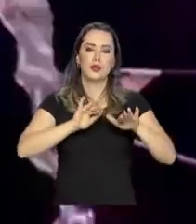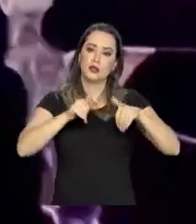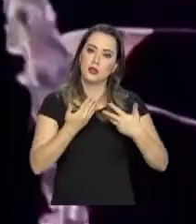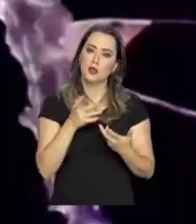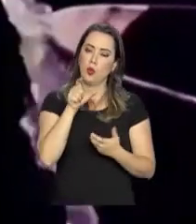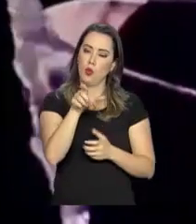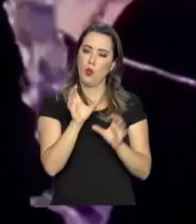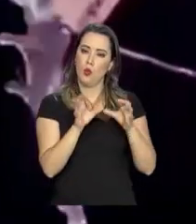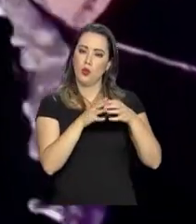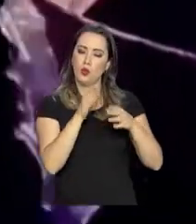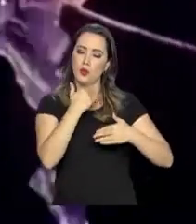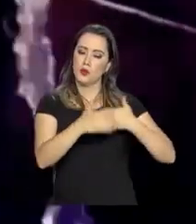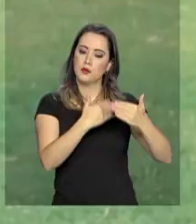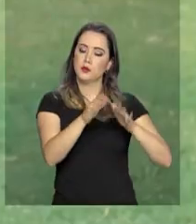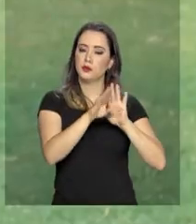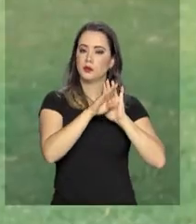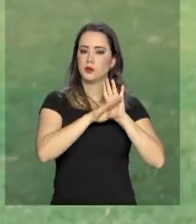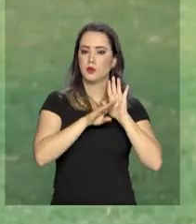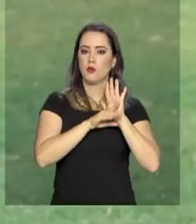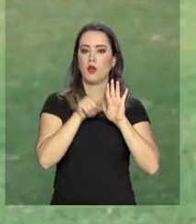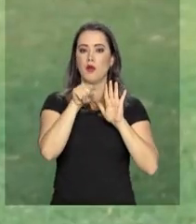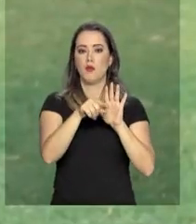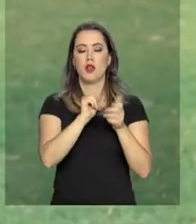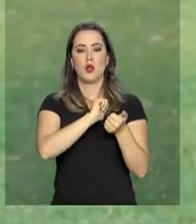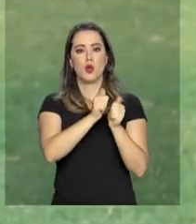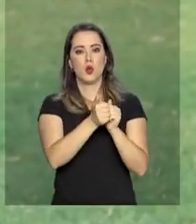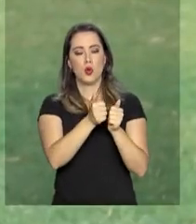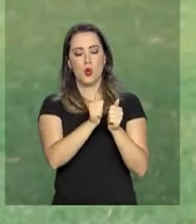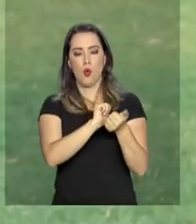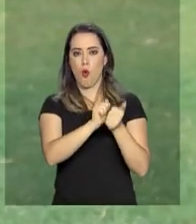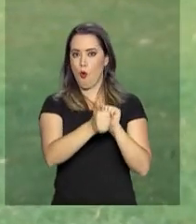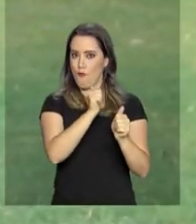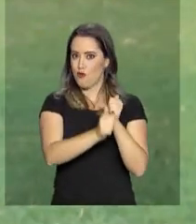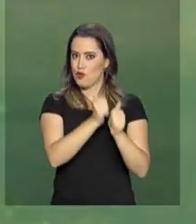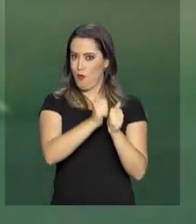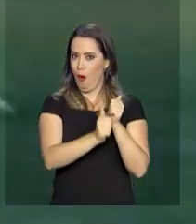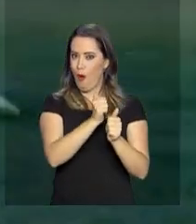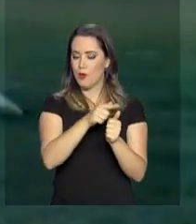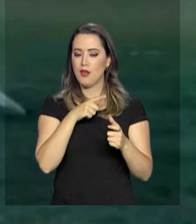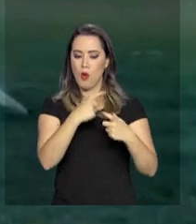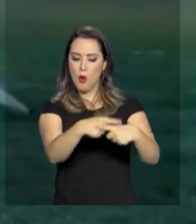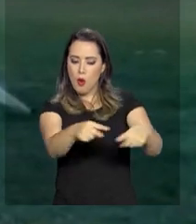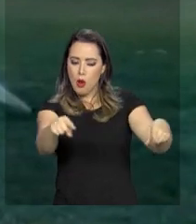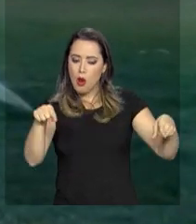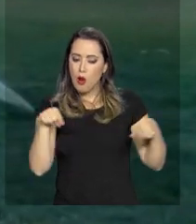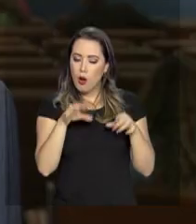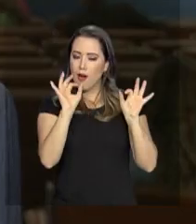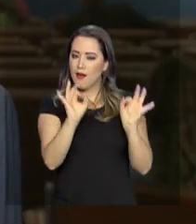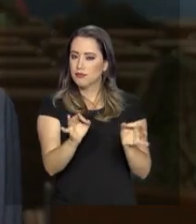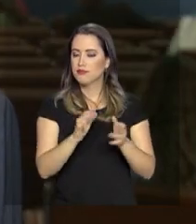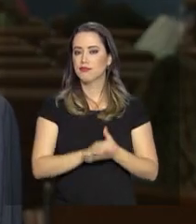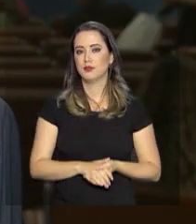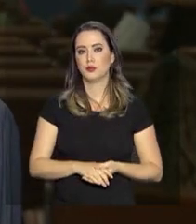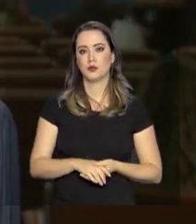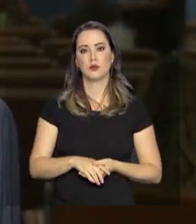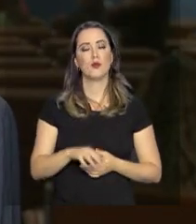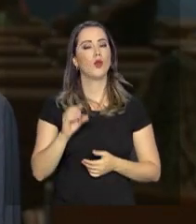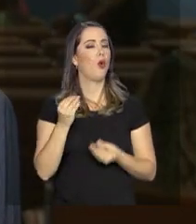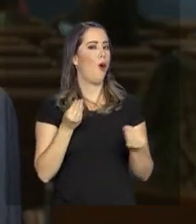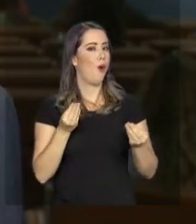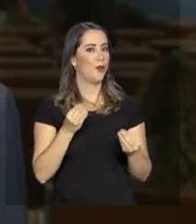os servidores desenvolveram um projeto para que o time de futebol da cidade tivesse uma estrutura sustentável.